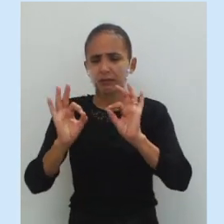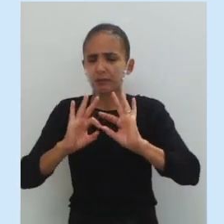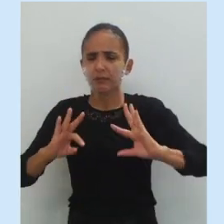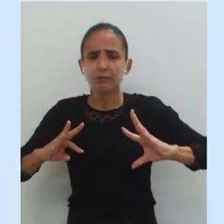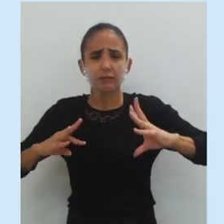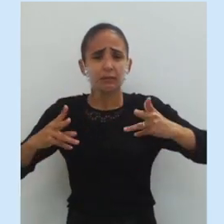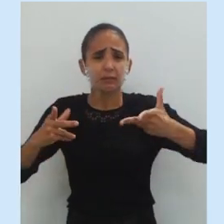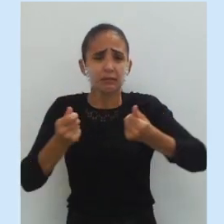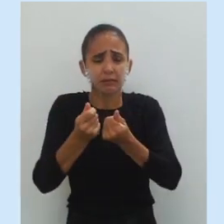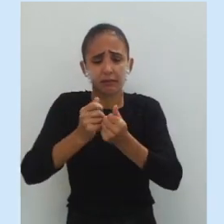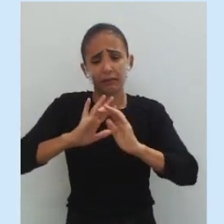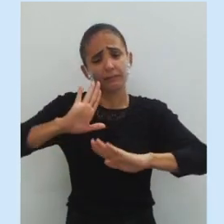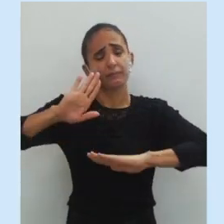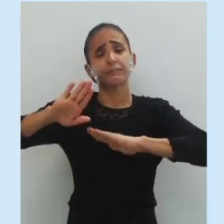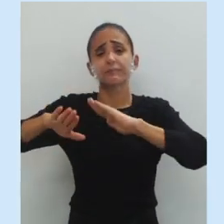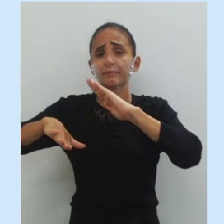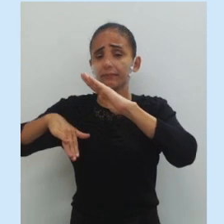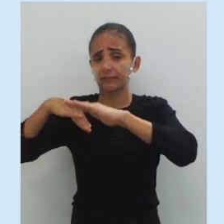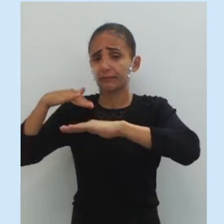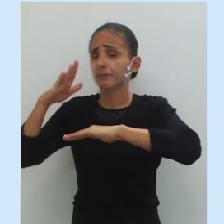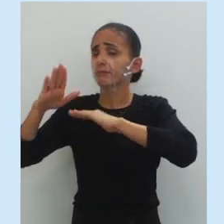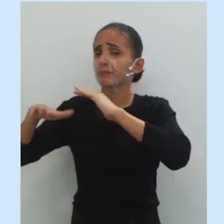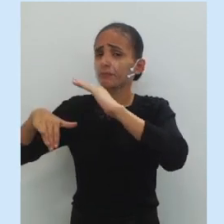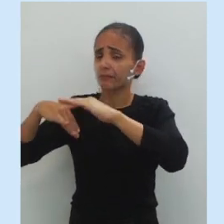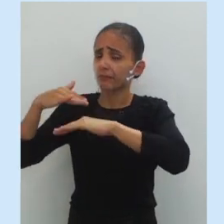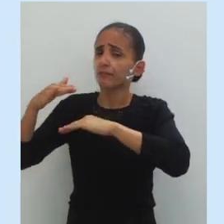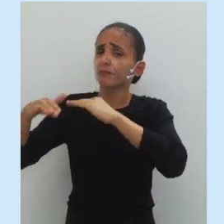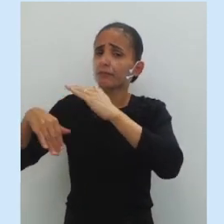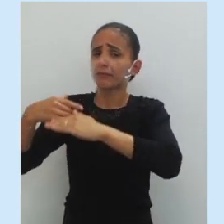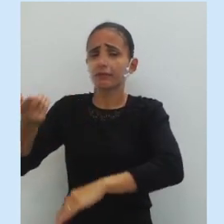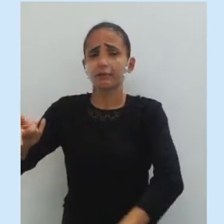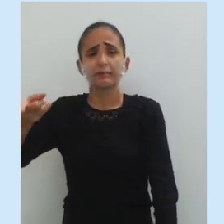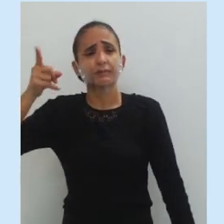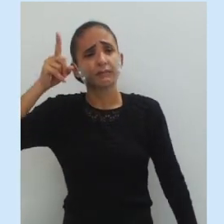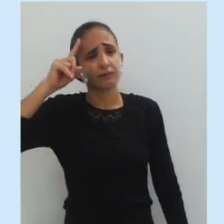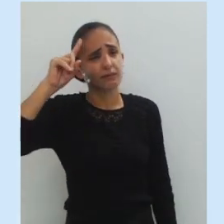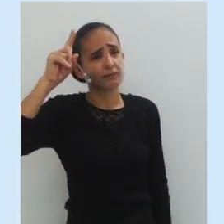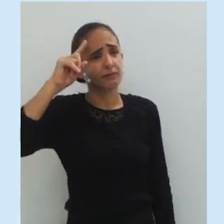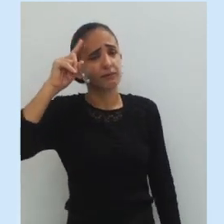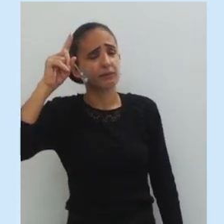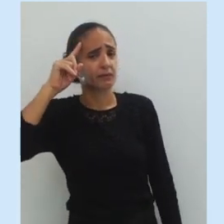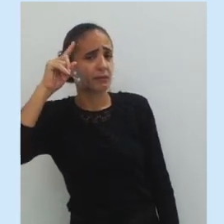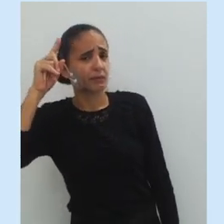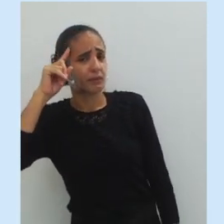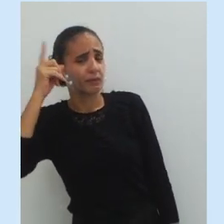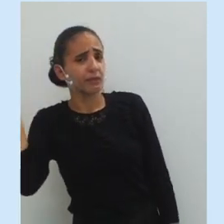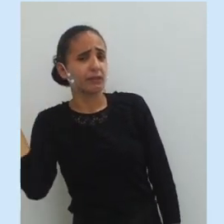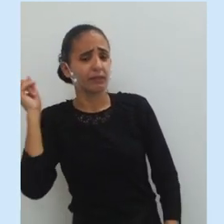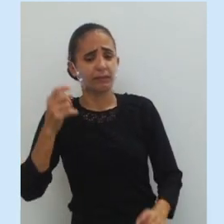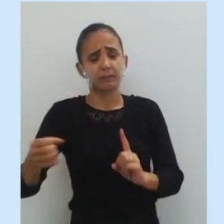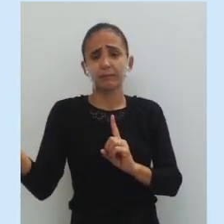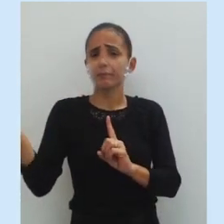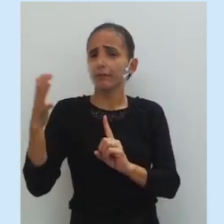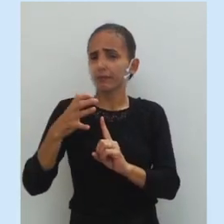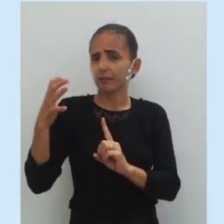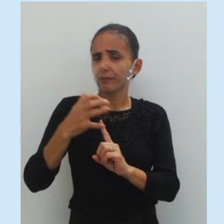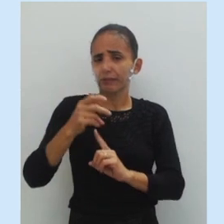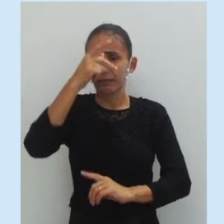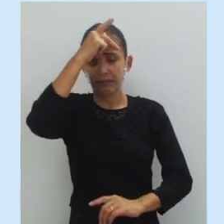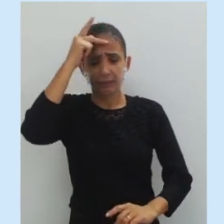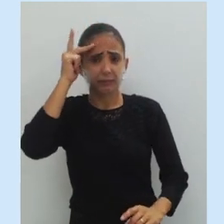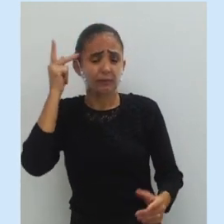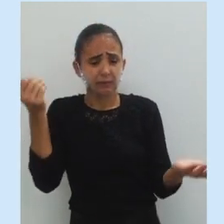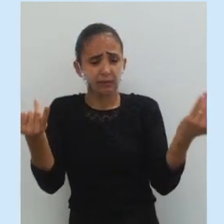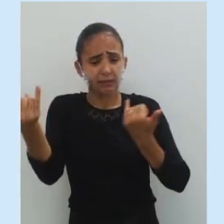ser construída. A criatividade, na realidade, ela é influenciada pelo tempo, por outras